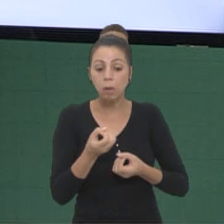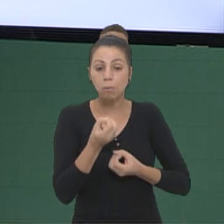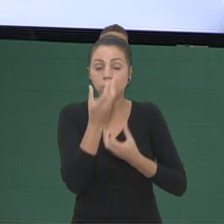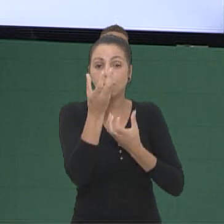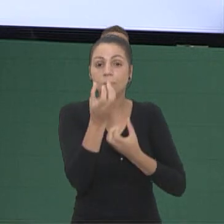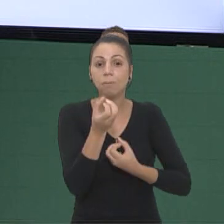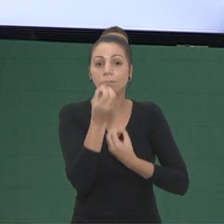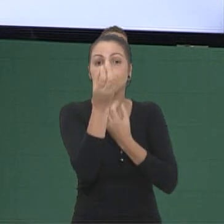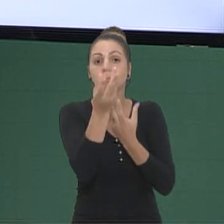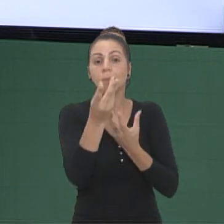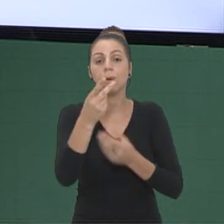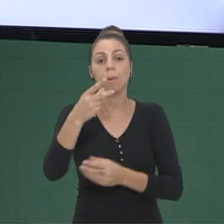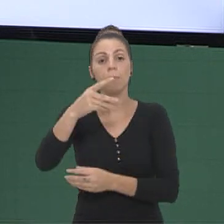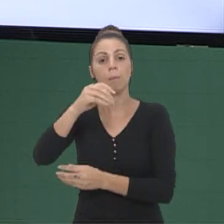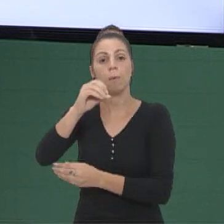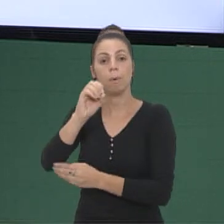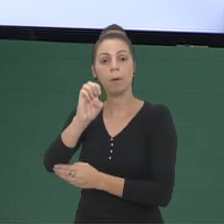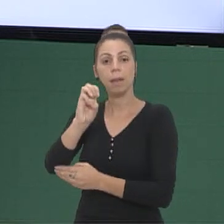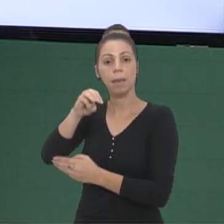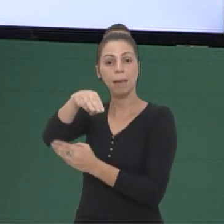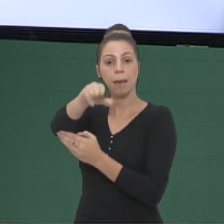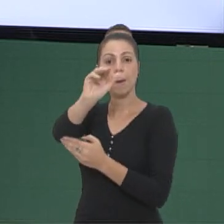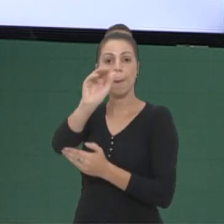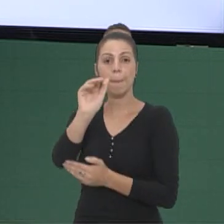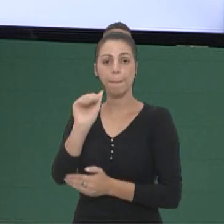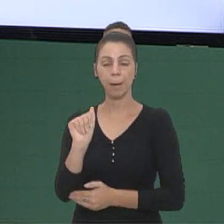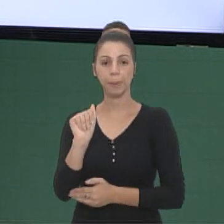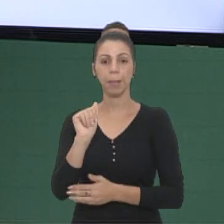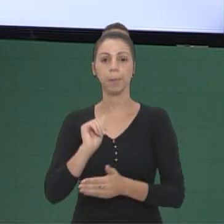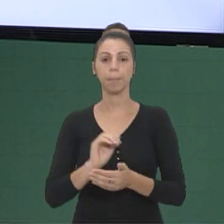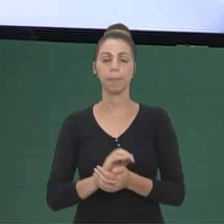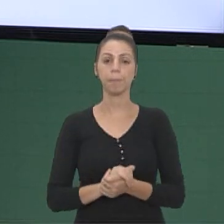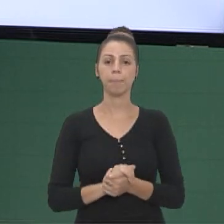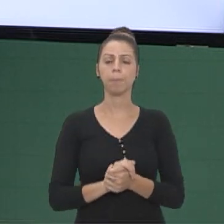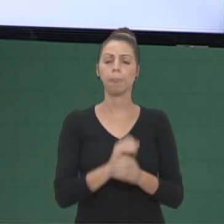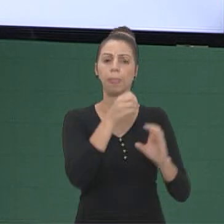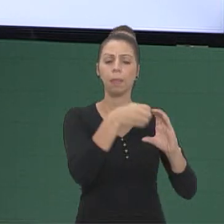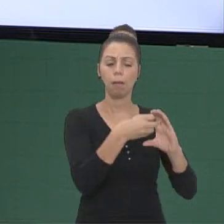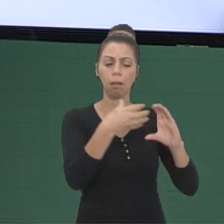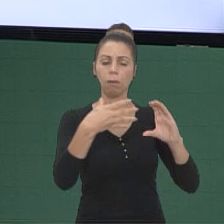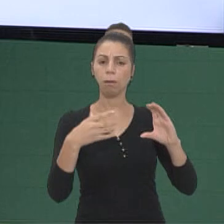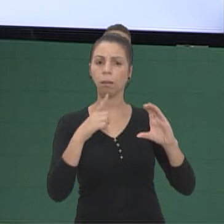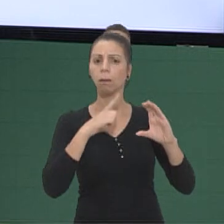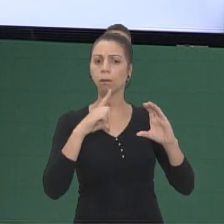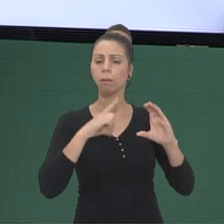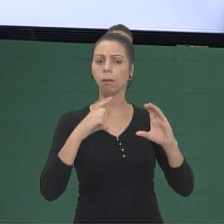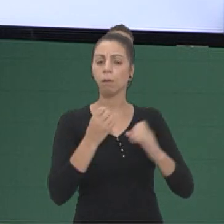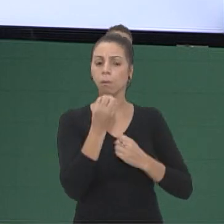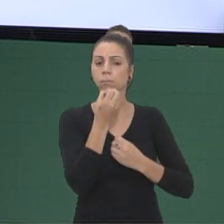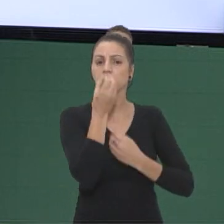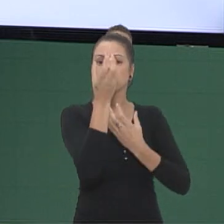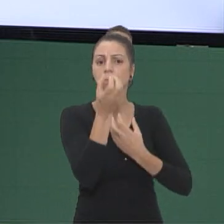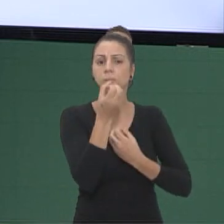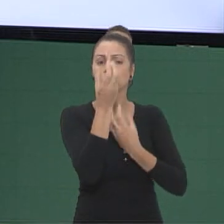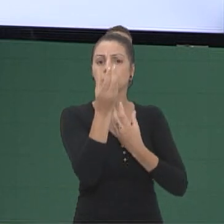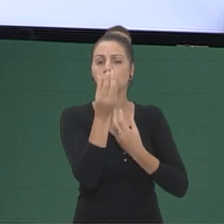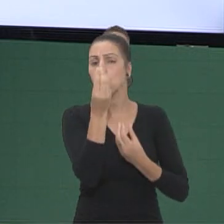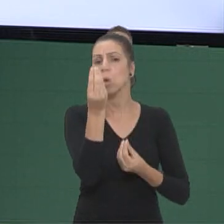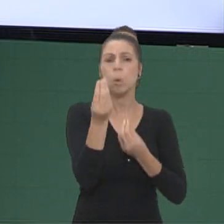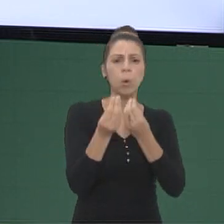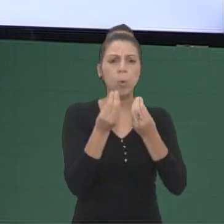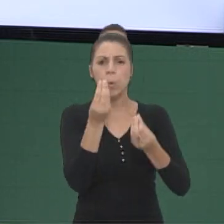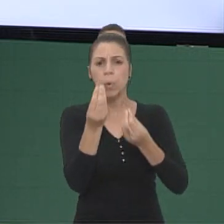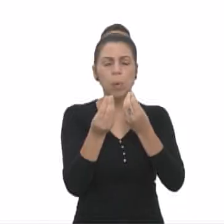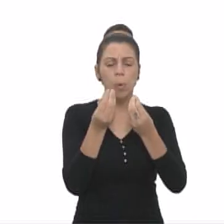é? Poema. Vamos pensar aqui juntinhos. Que características tiene um poema? Como se